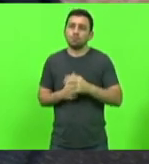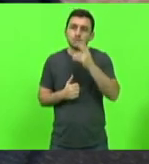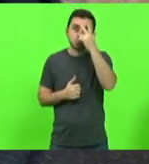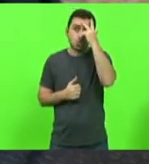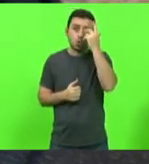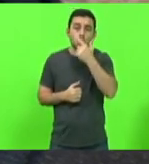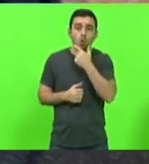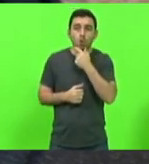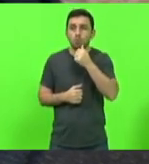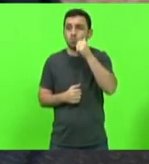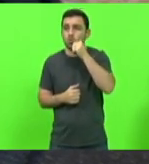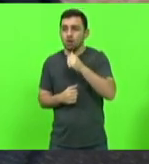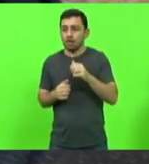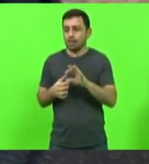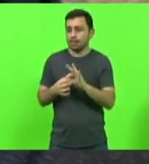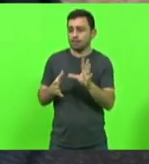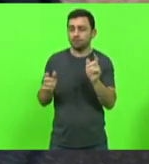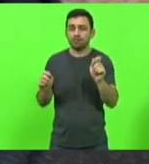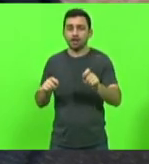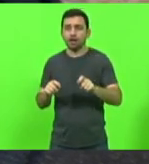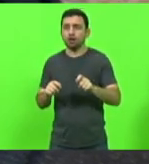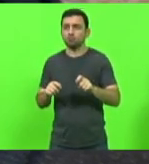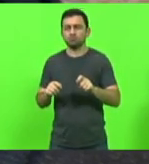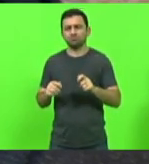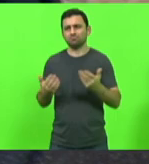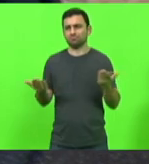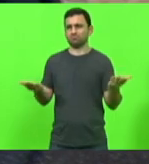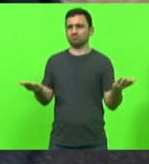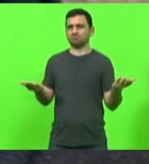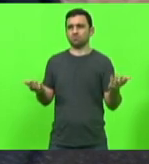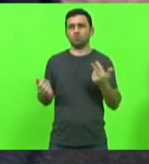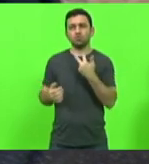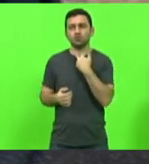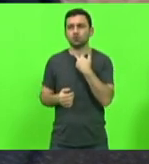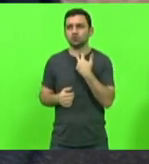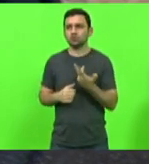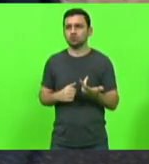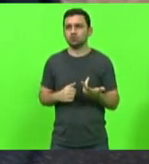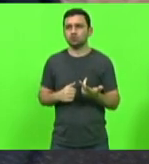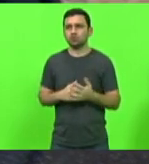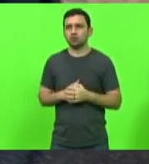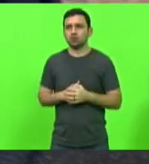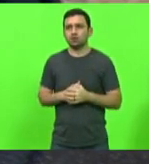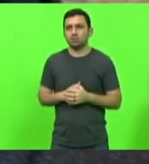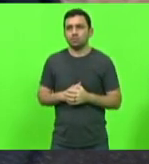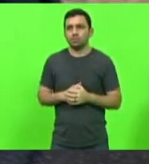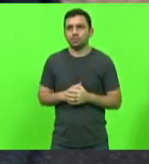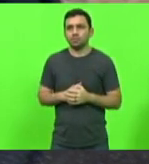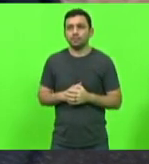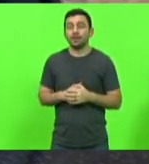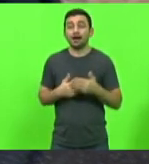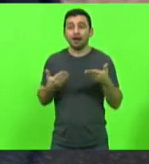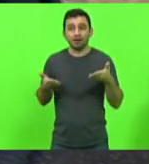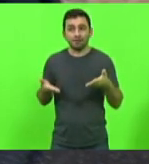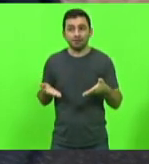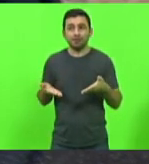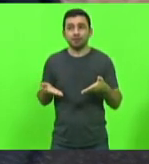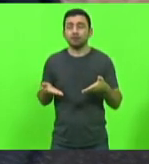ser livres para fazer aquilo que elas querem. Nós estamos aqui porque em algum momento da